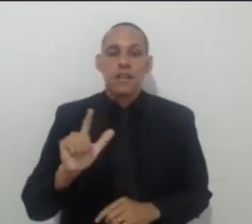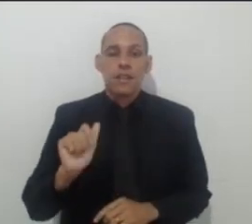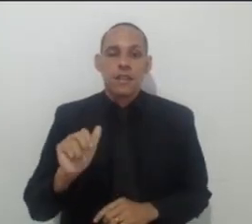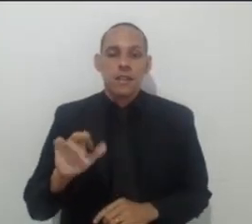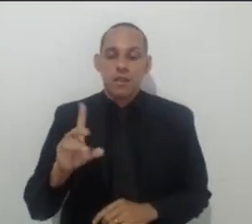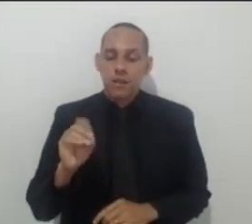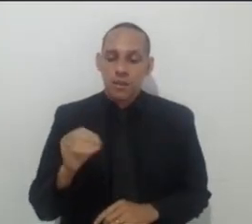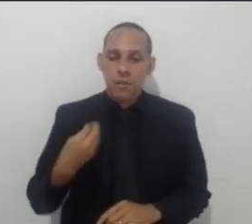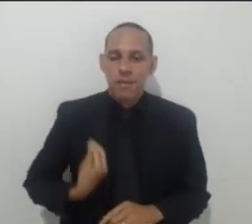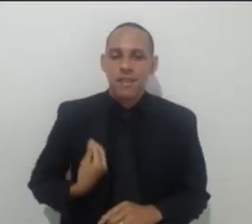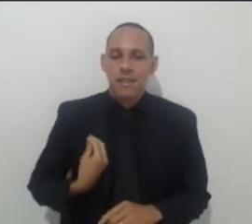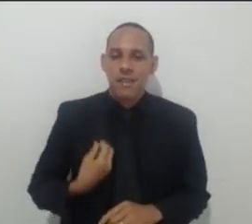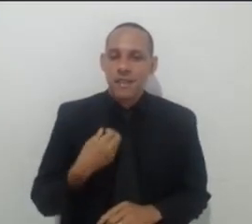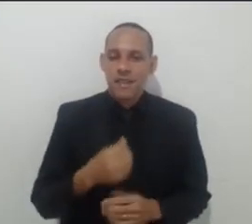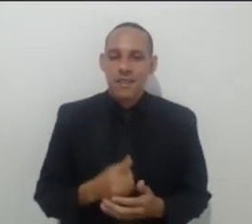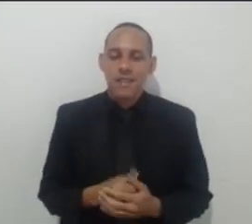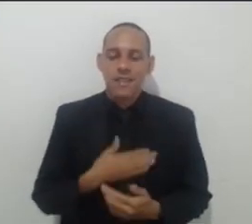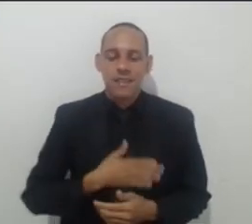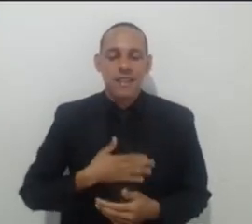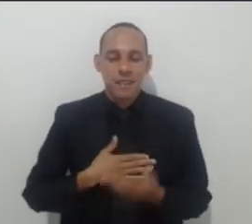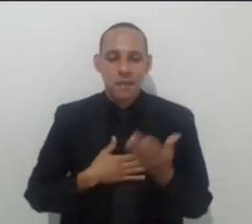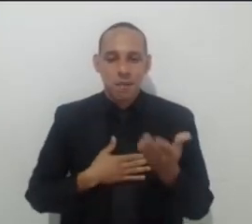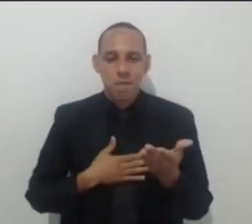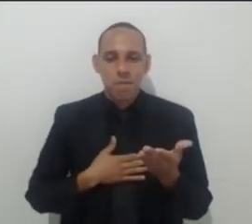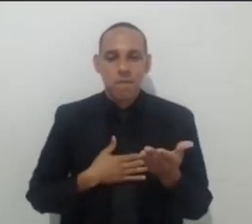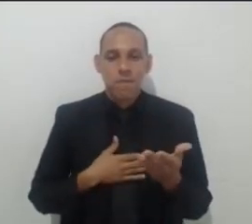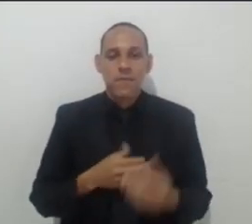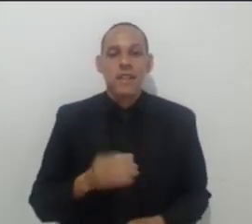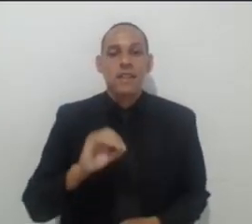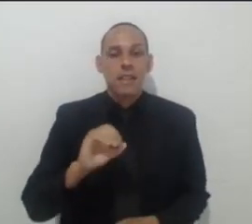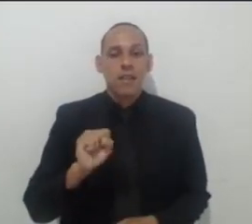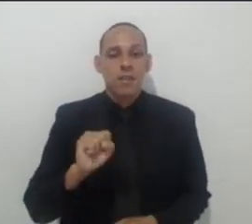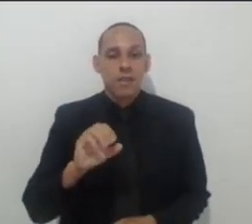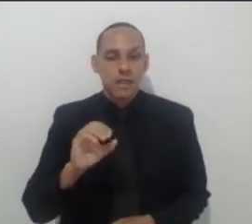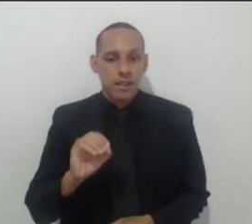vê-lo. O mandado de segurança civil